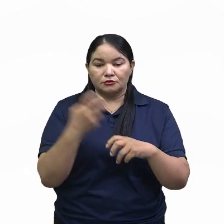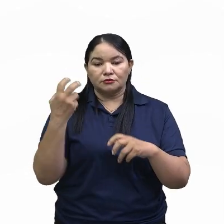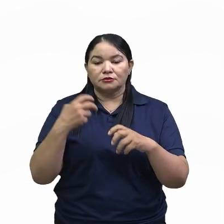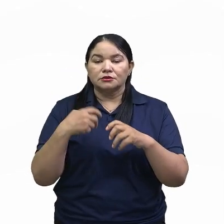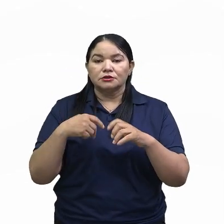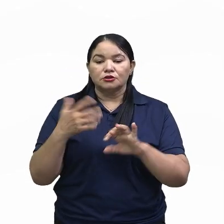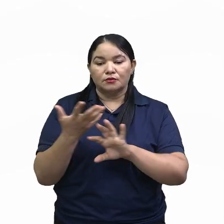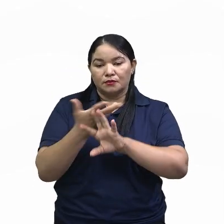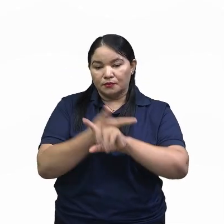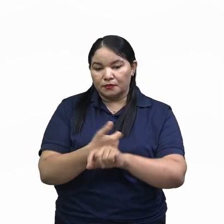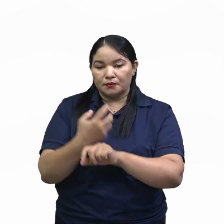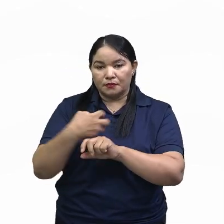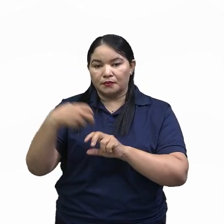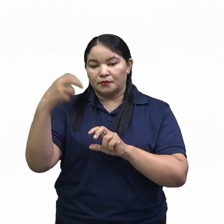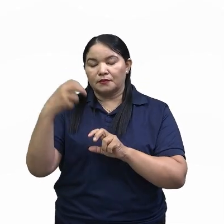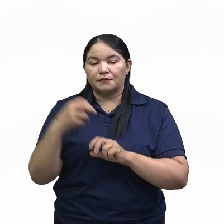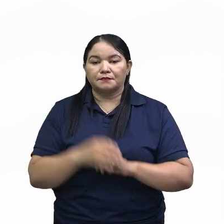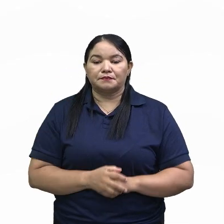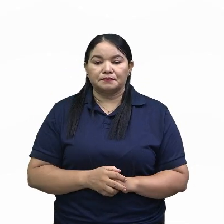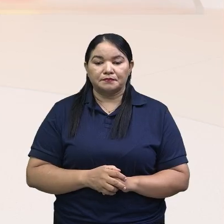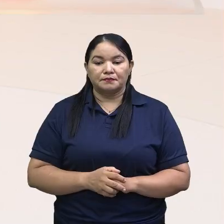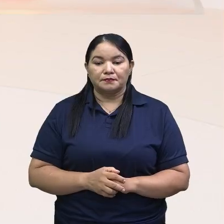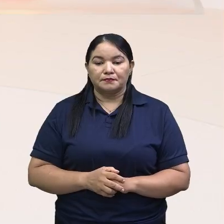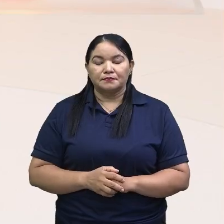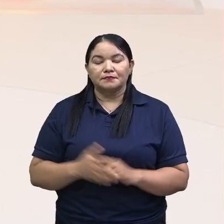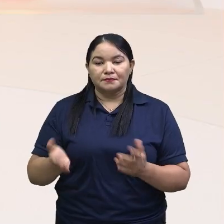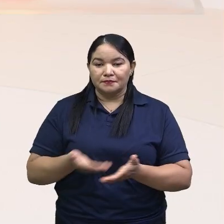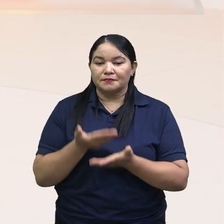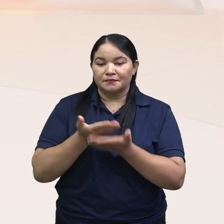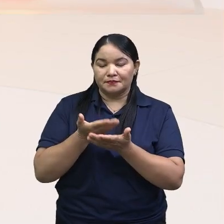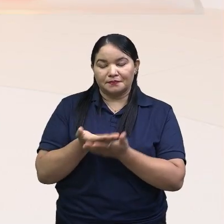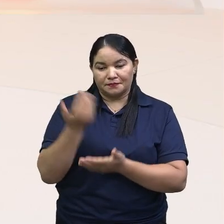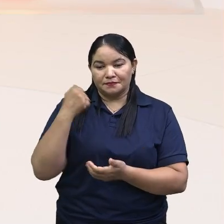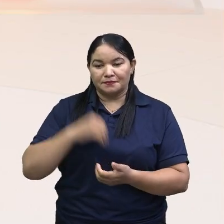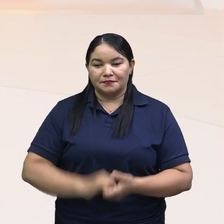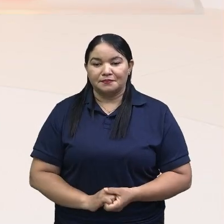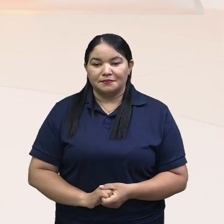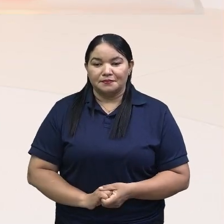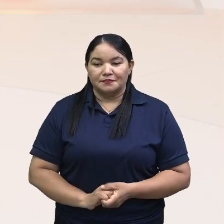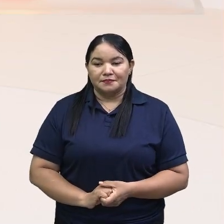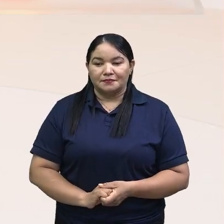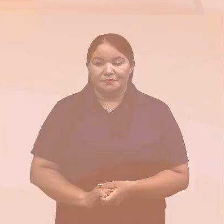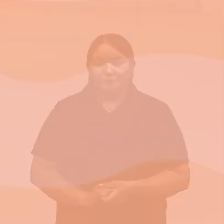e interculturalidade. Vamos então à nossa aula.